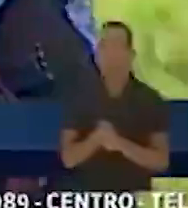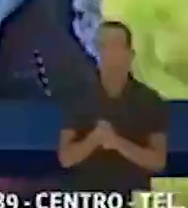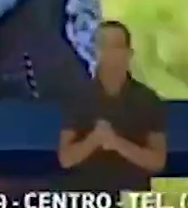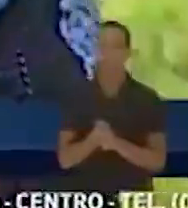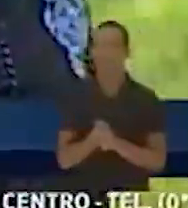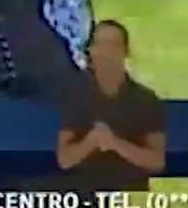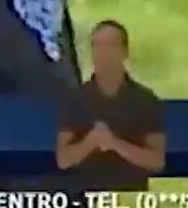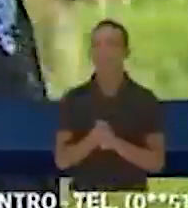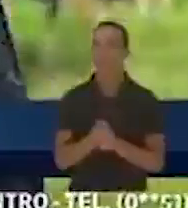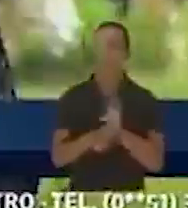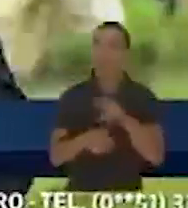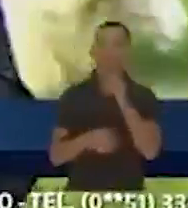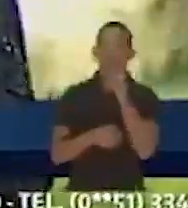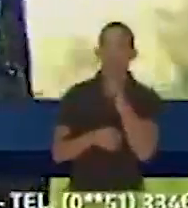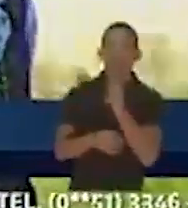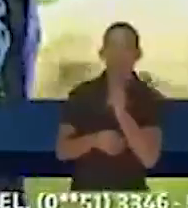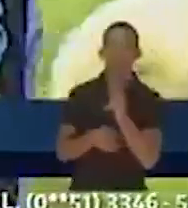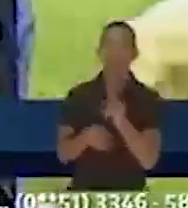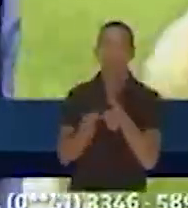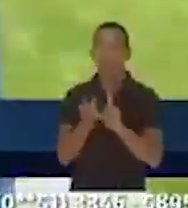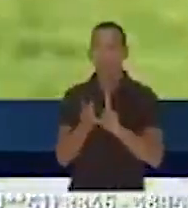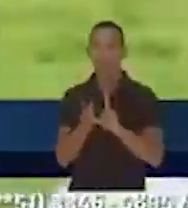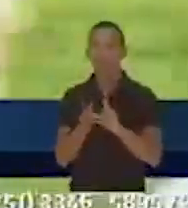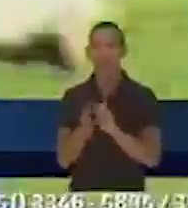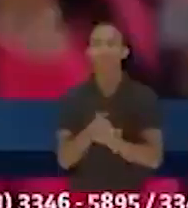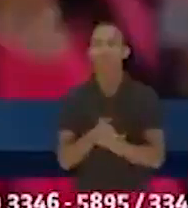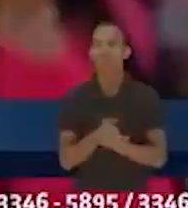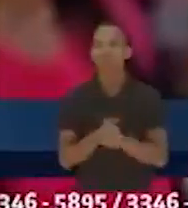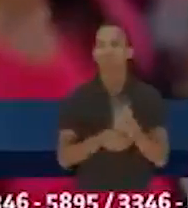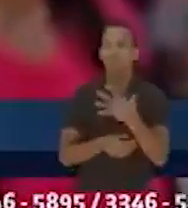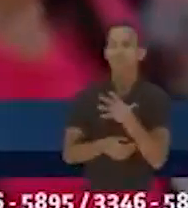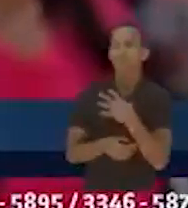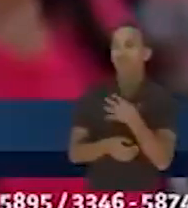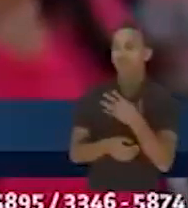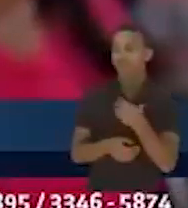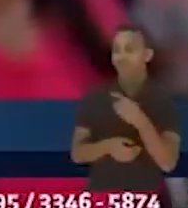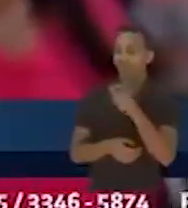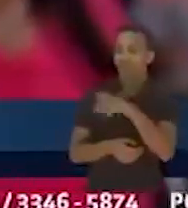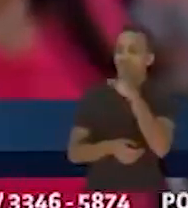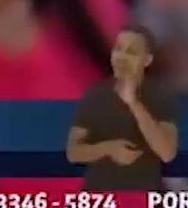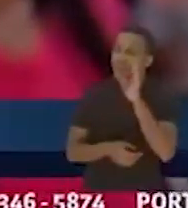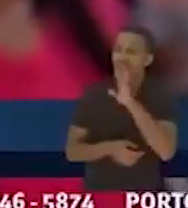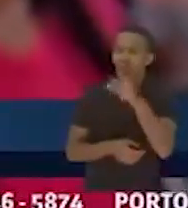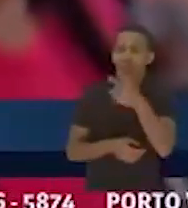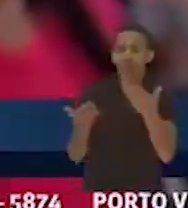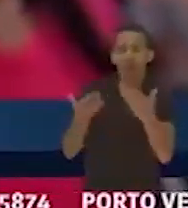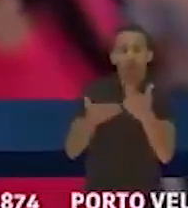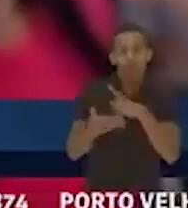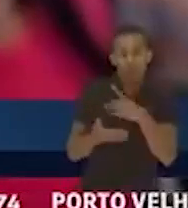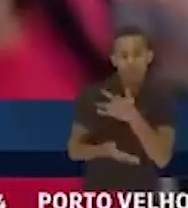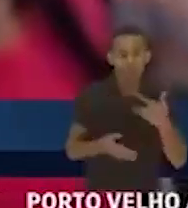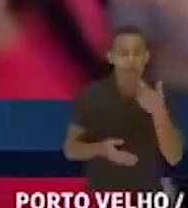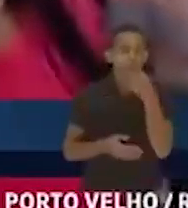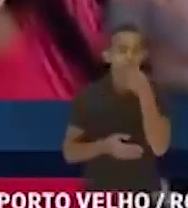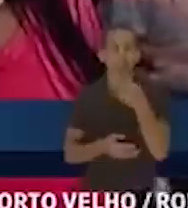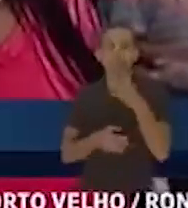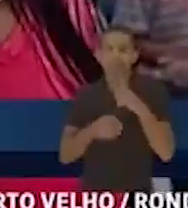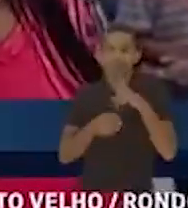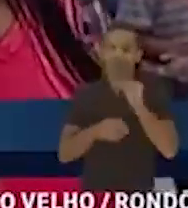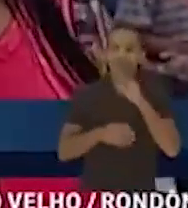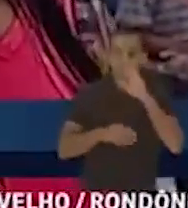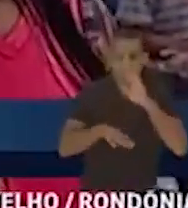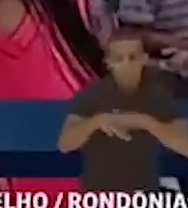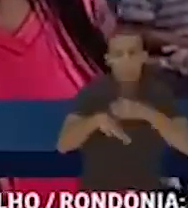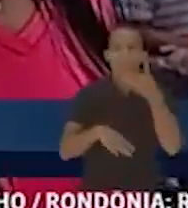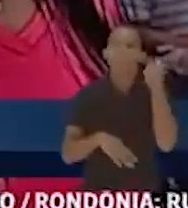Eu aviso. Filhinha. Oi. Que legal que você está bem. Você vai ficar cada vez melhor agora. Estou